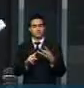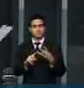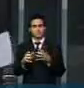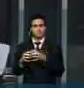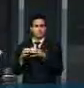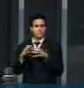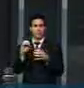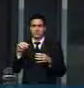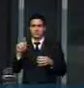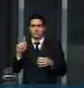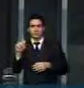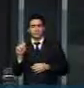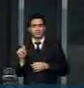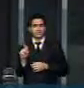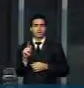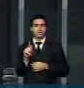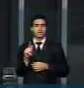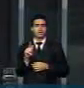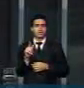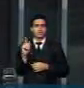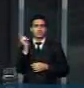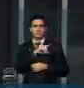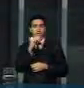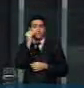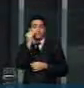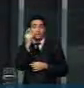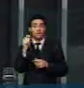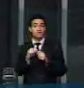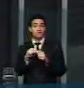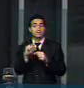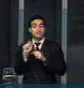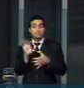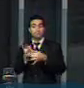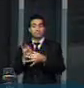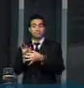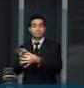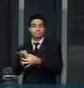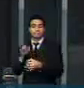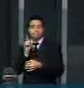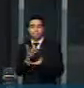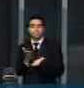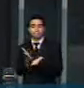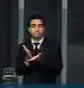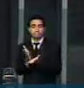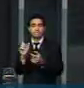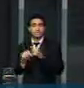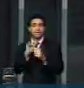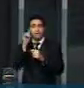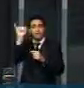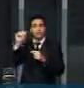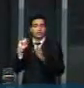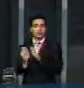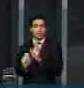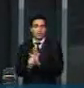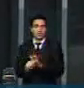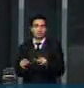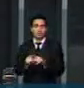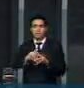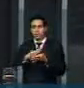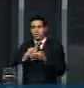organizações não governamentais na abordagem das questões do uso de drogas e de